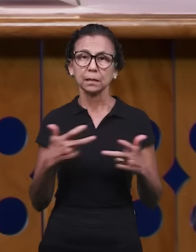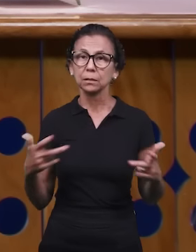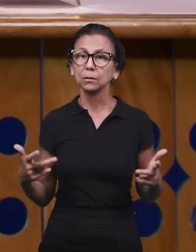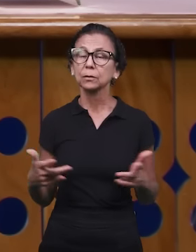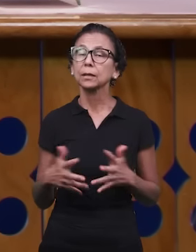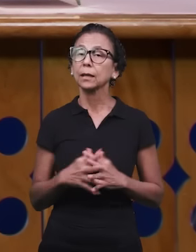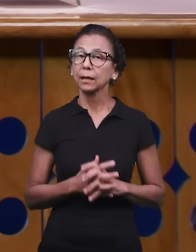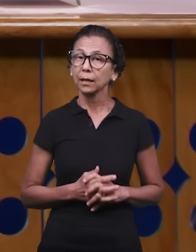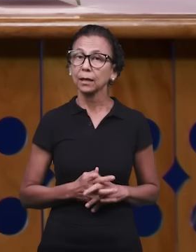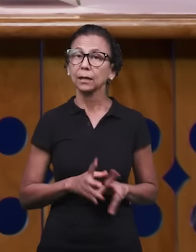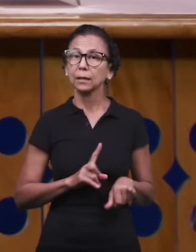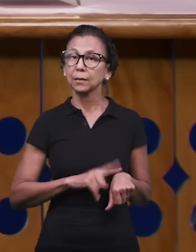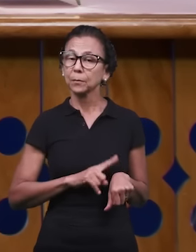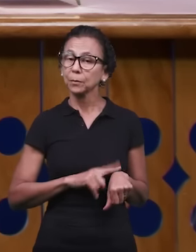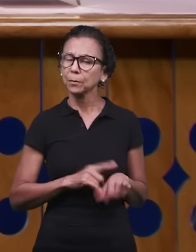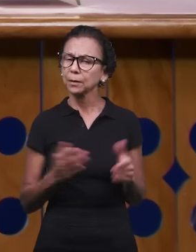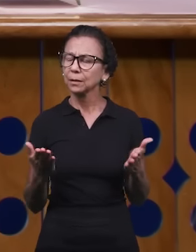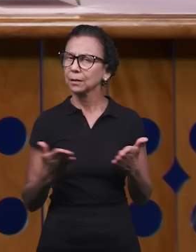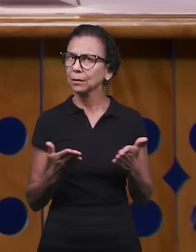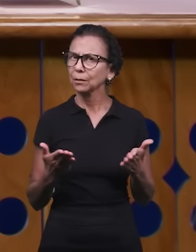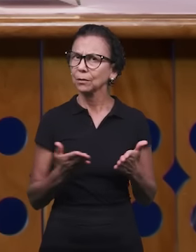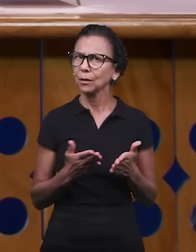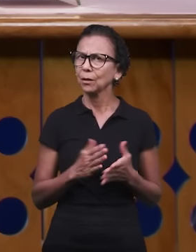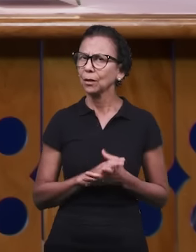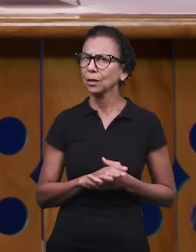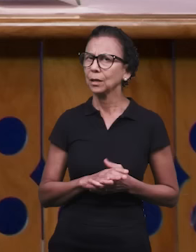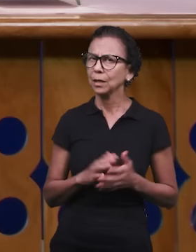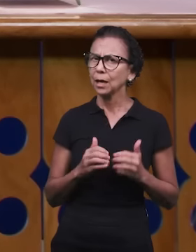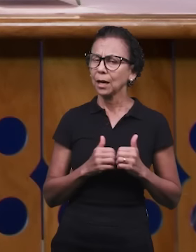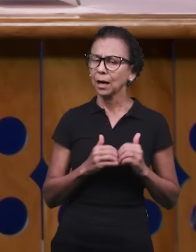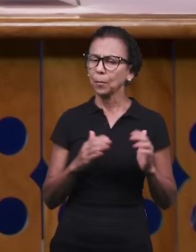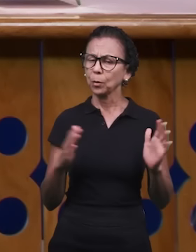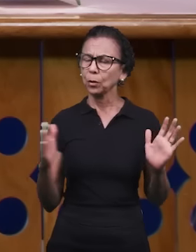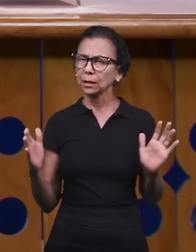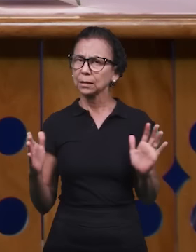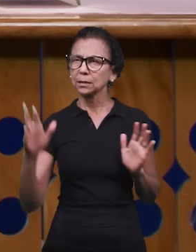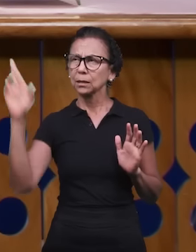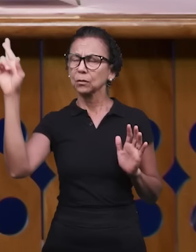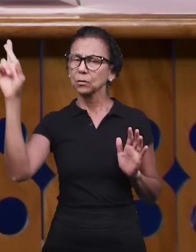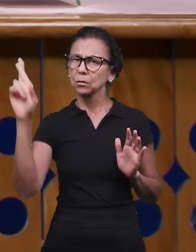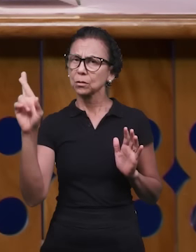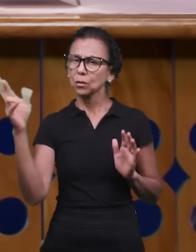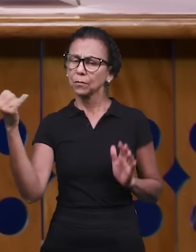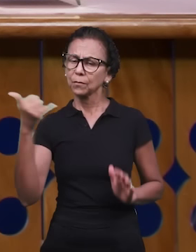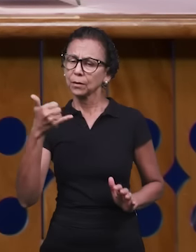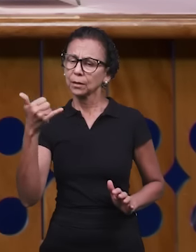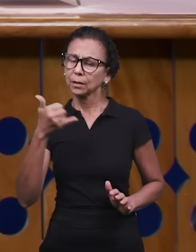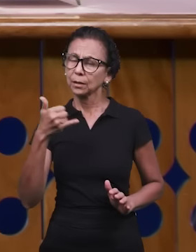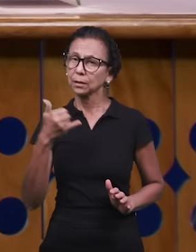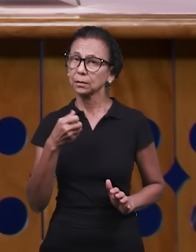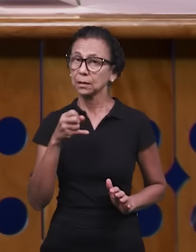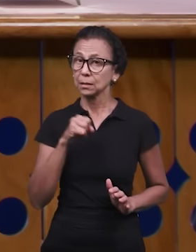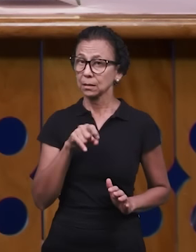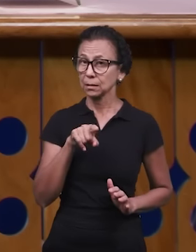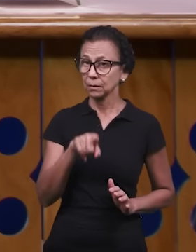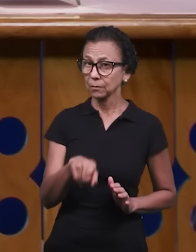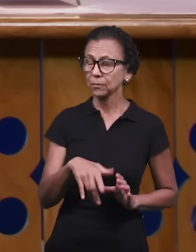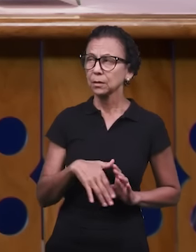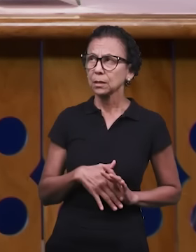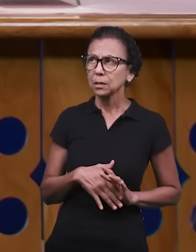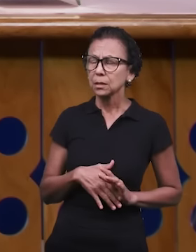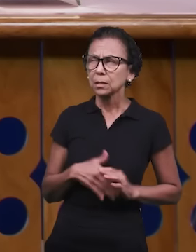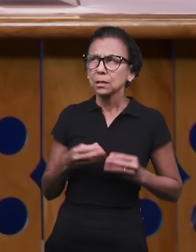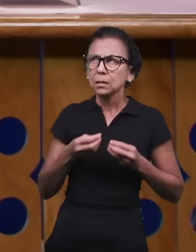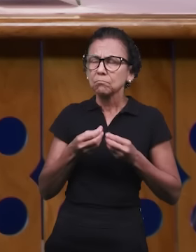está batendo a porta, está chamando quem ouvir, quem der ouvido.